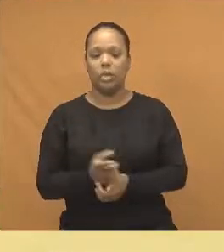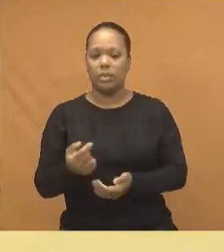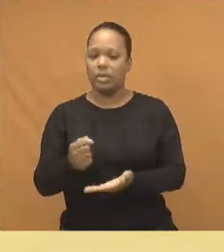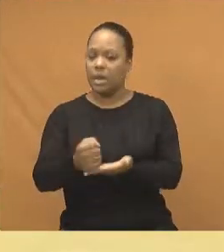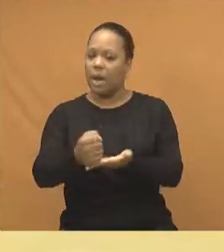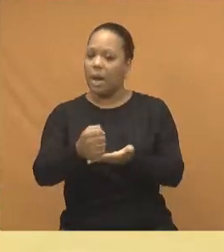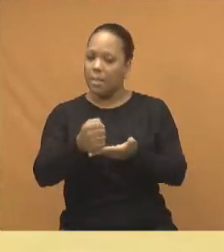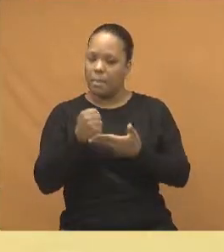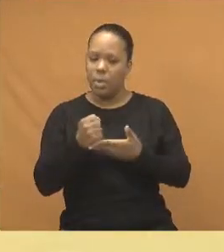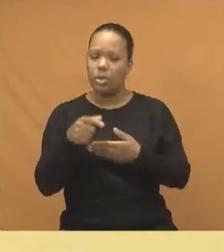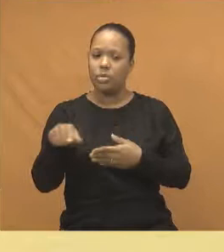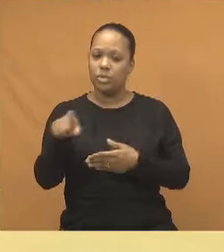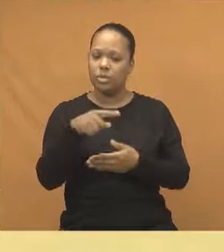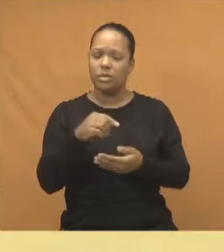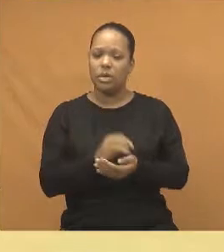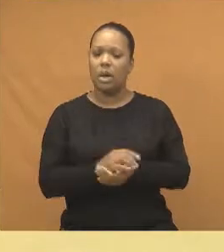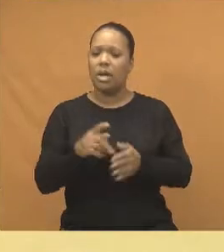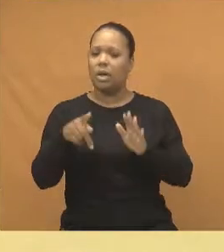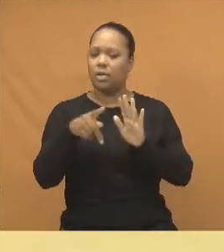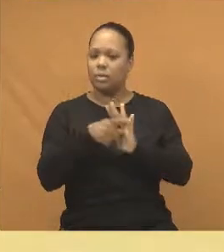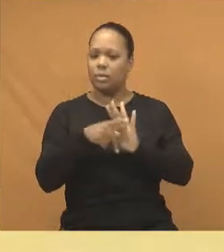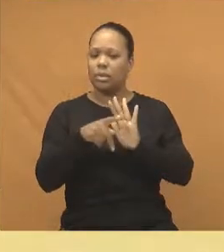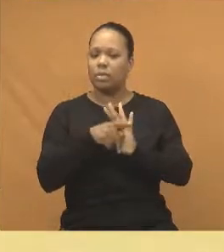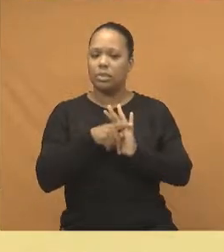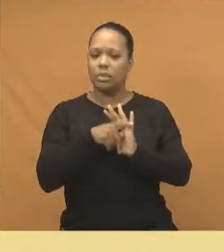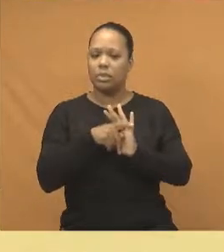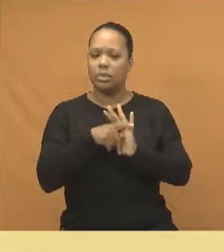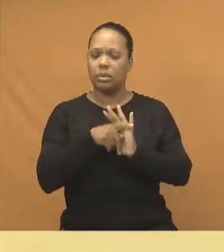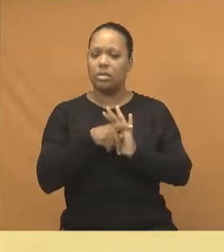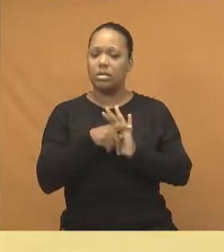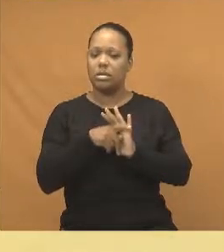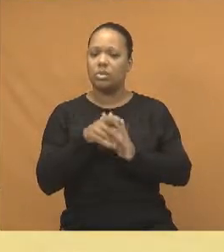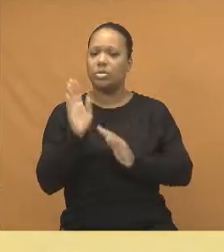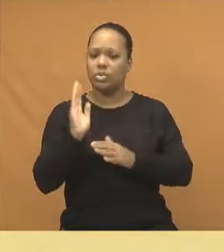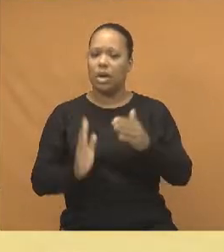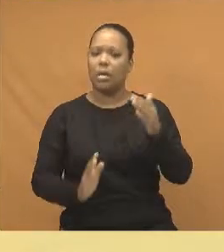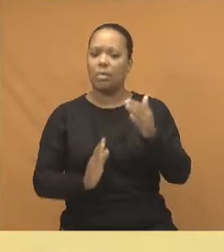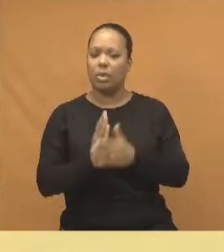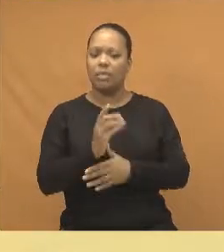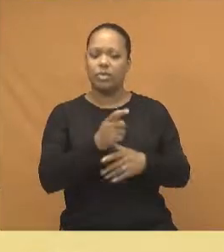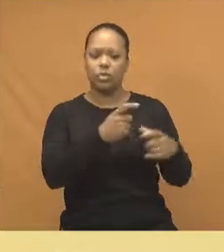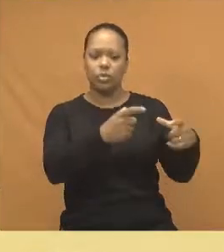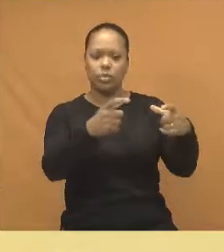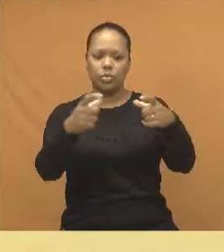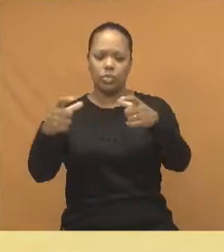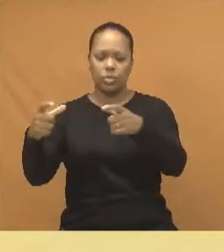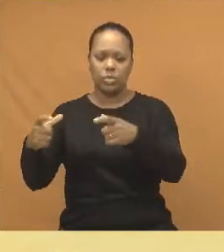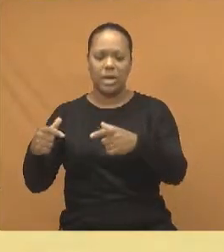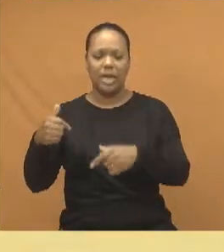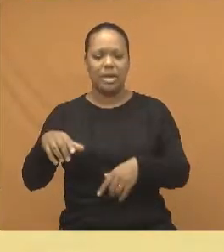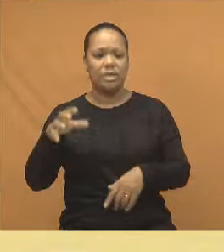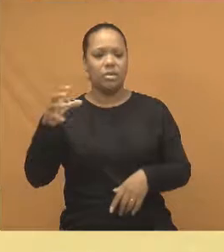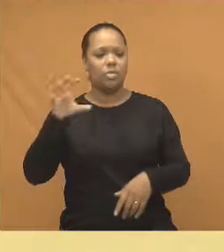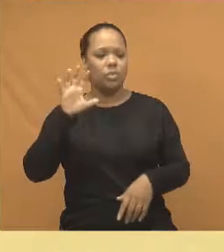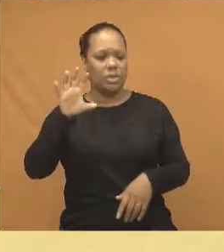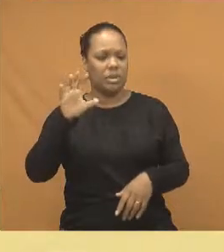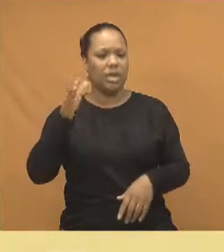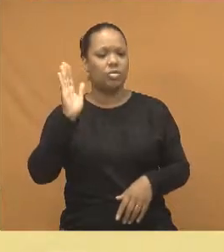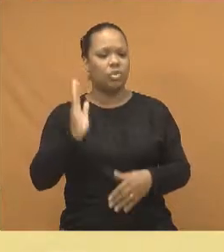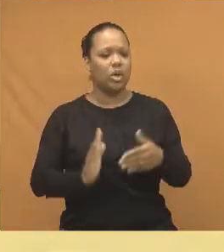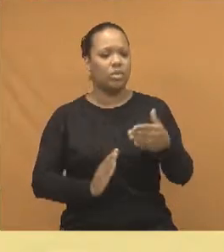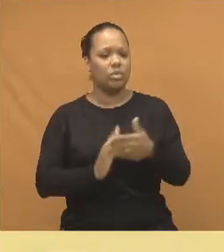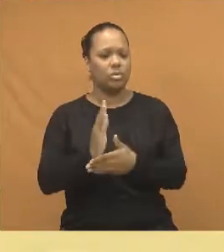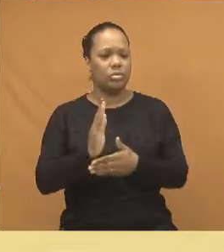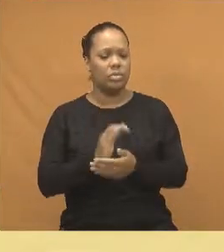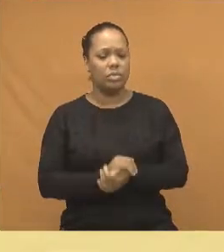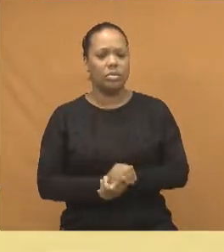apoio de vocês. Esse projeto já foi aprovado em várias cidades do nosso estado. Foi aprovado até